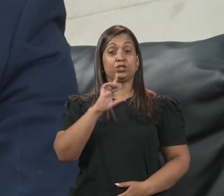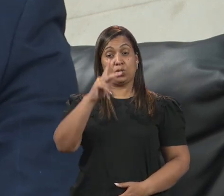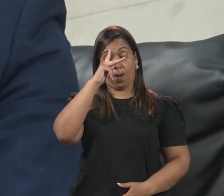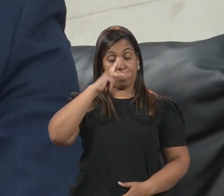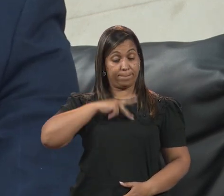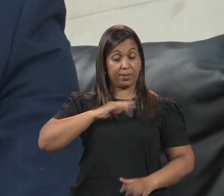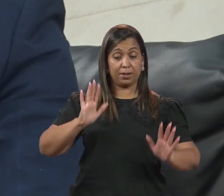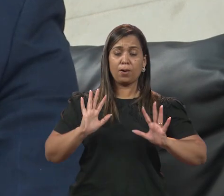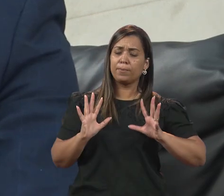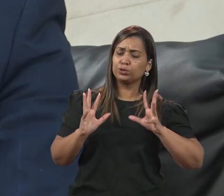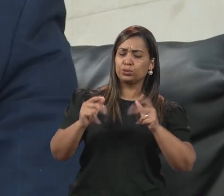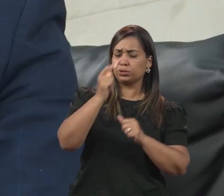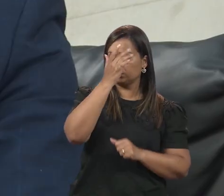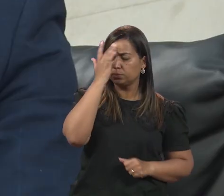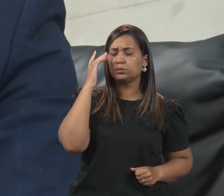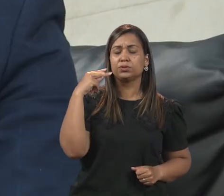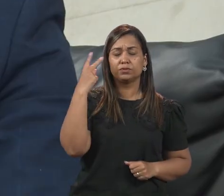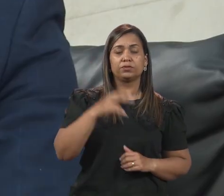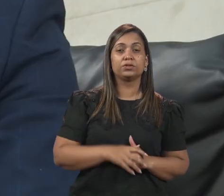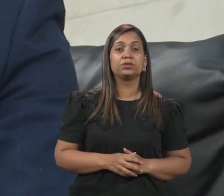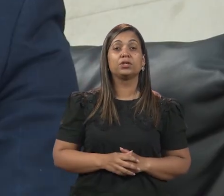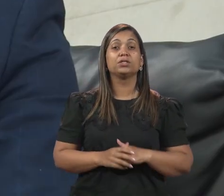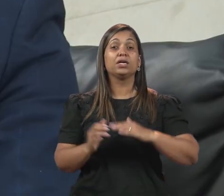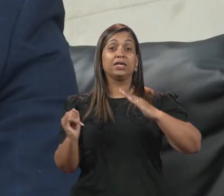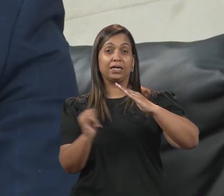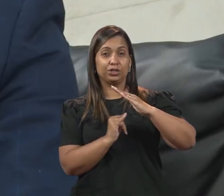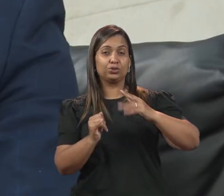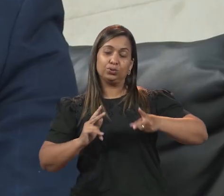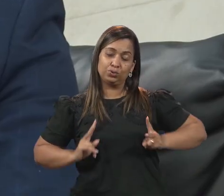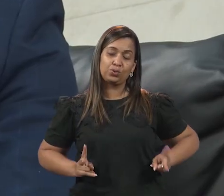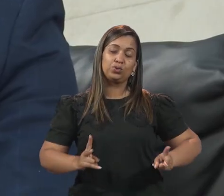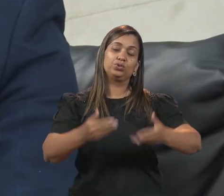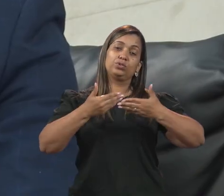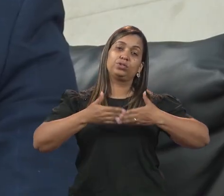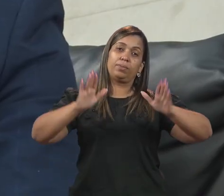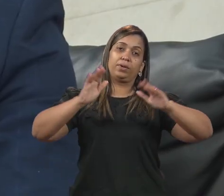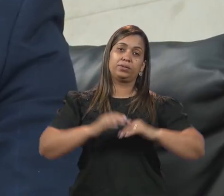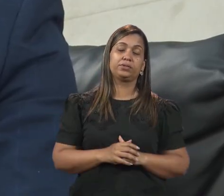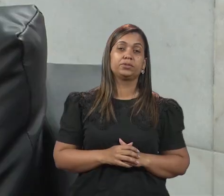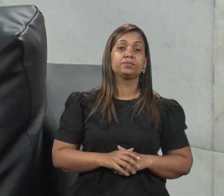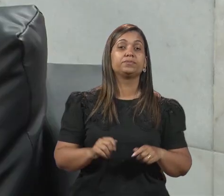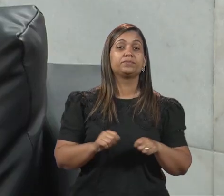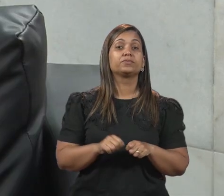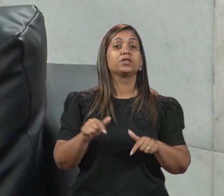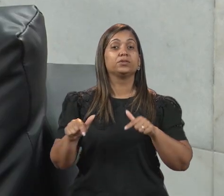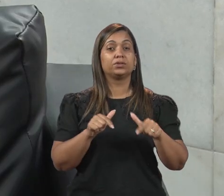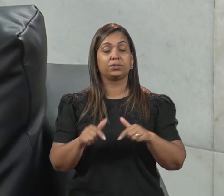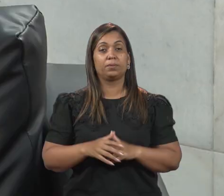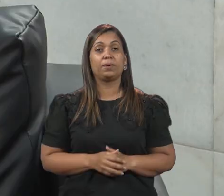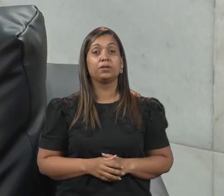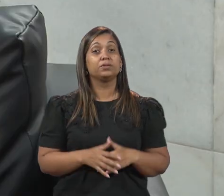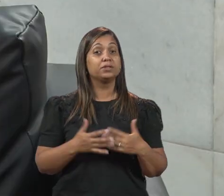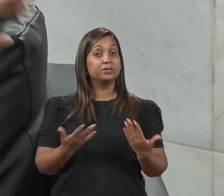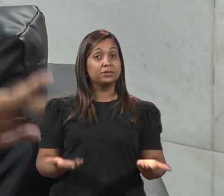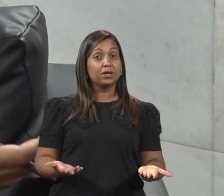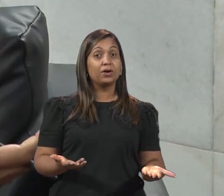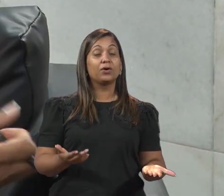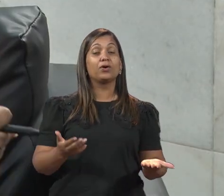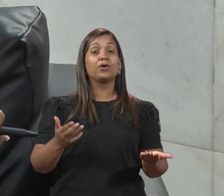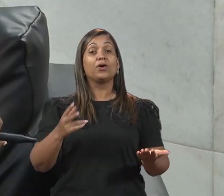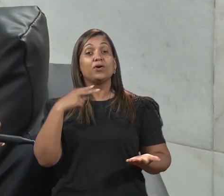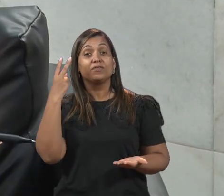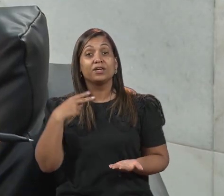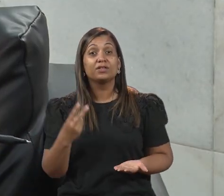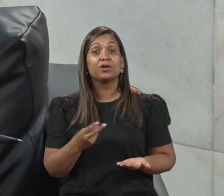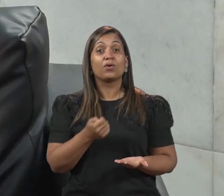minha, mas dos vereadores, para que as instituições continuem de portas abertas. Fazendo o seu trabalho. Sim. Vereador, a gente está chegando ao fim